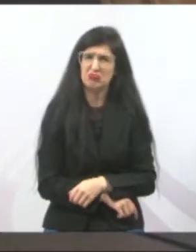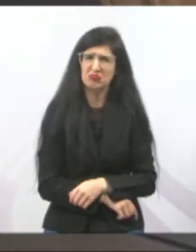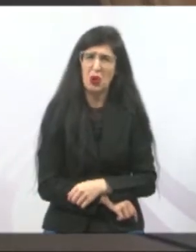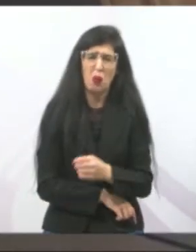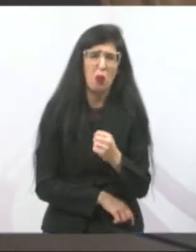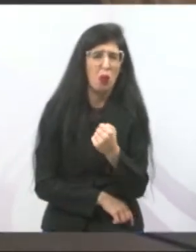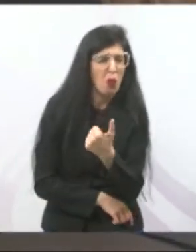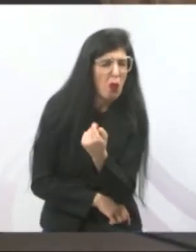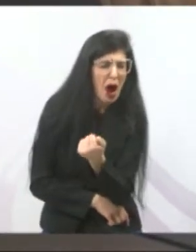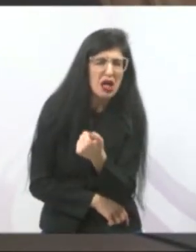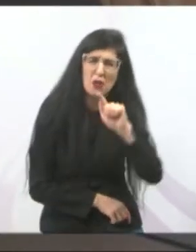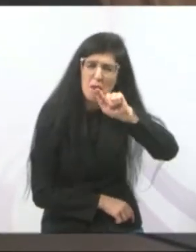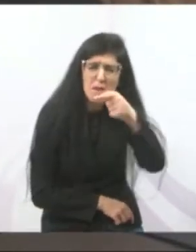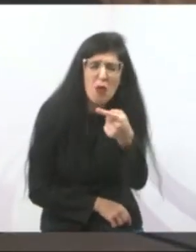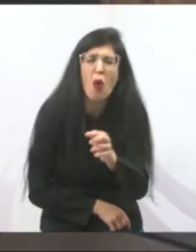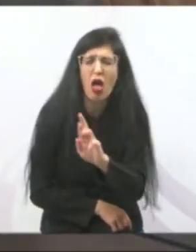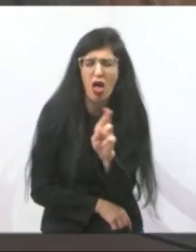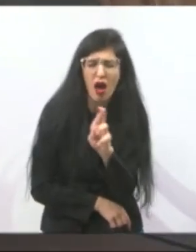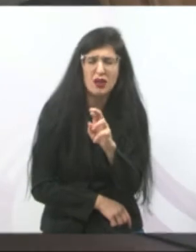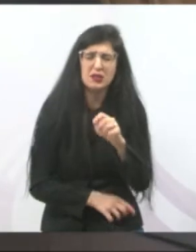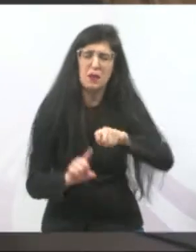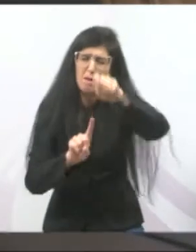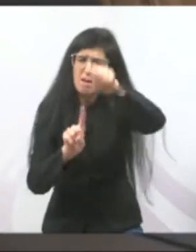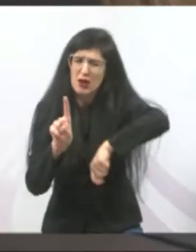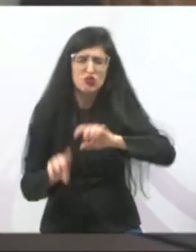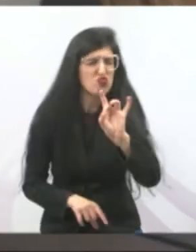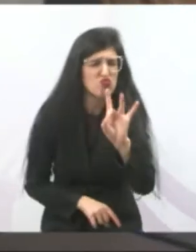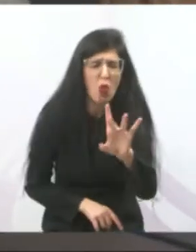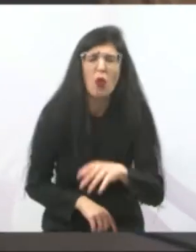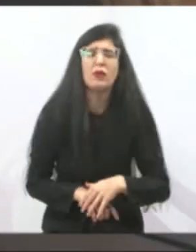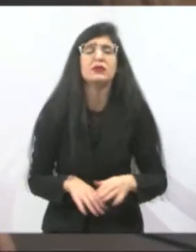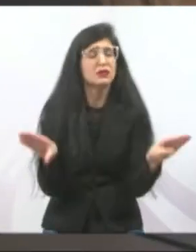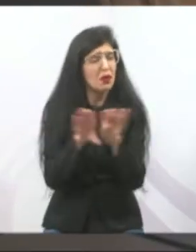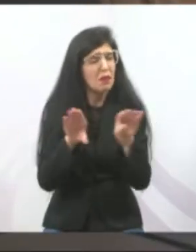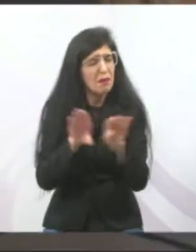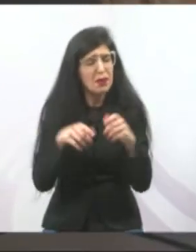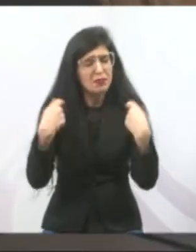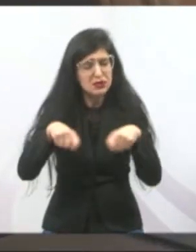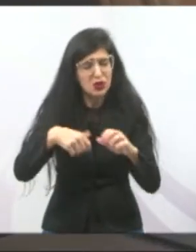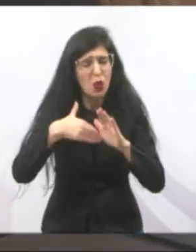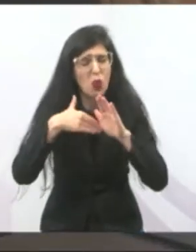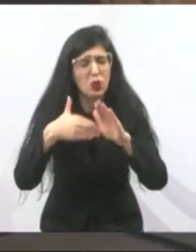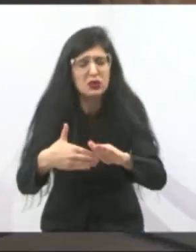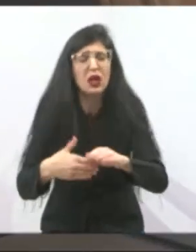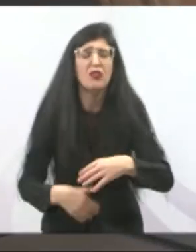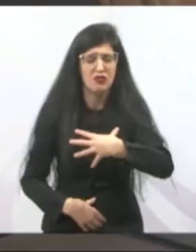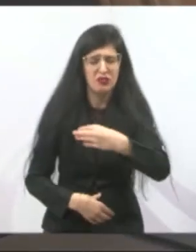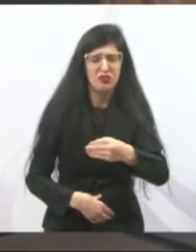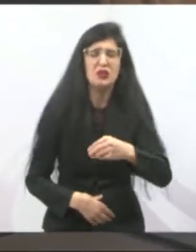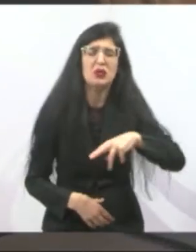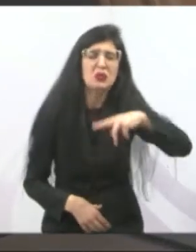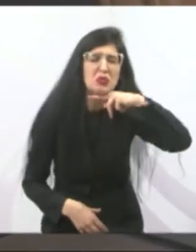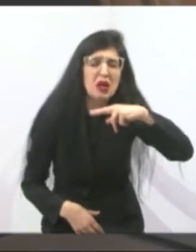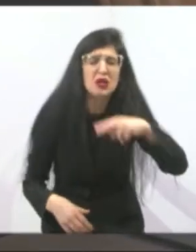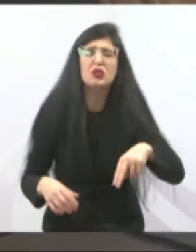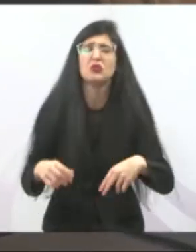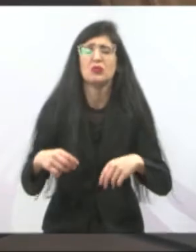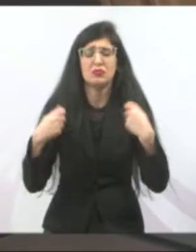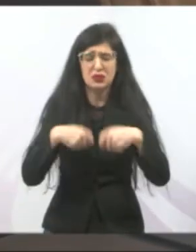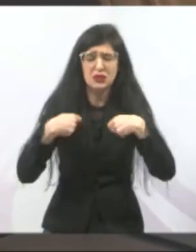então, solicito ao primeiro secretário, vereador Paulinho do Esporte, que faça a leitura das sínteses das